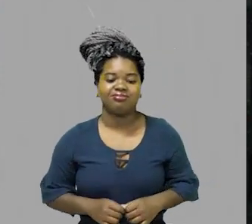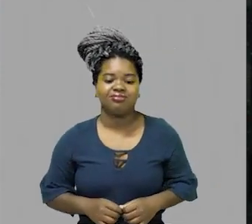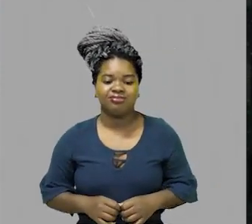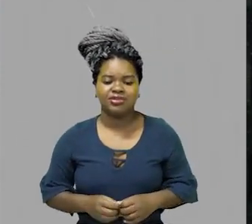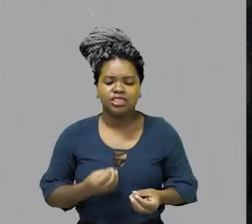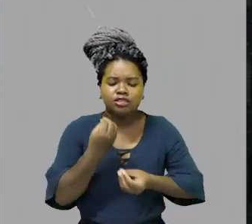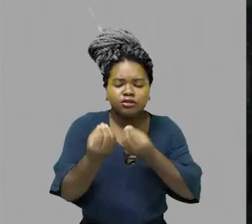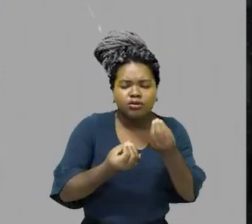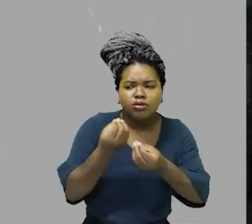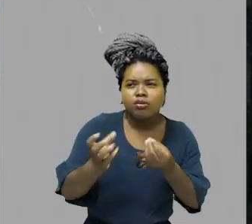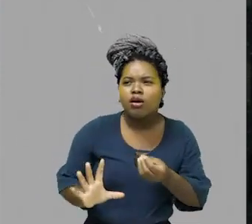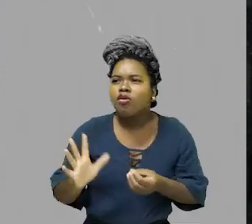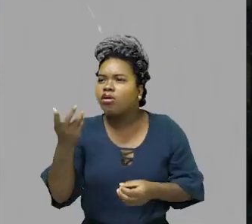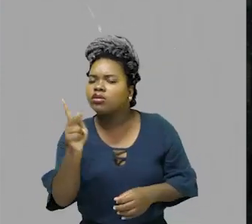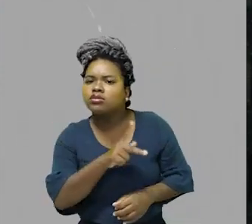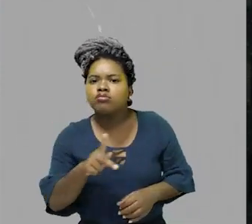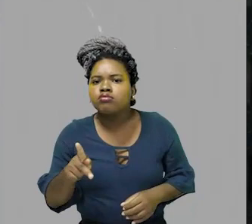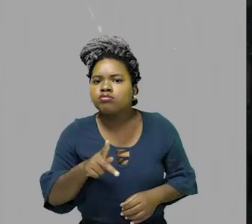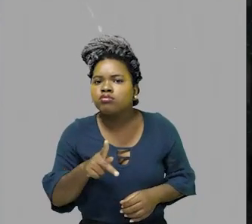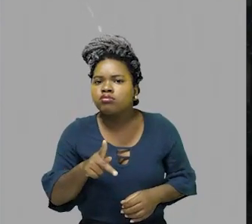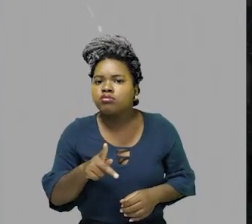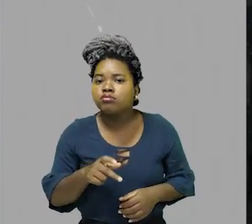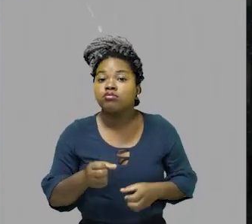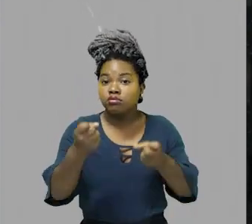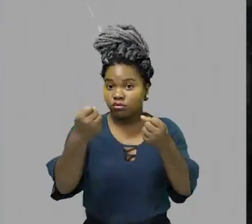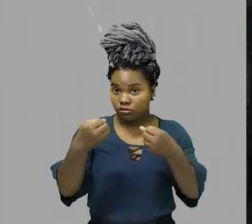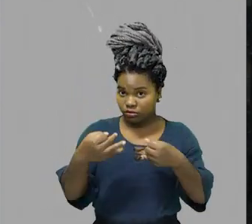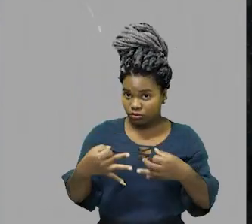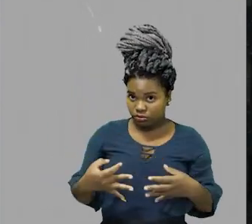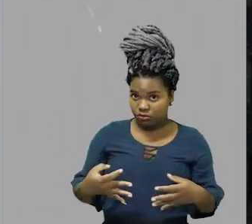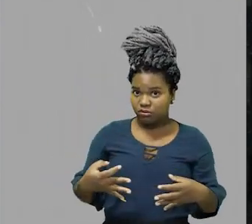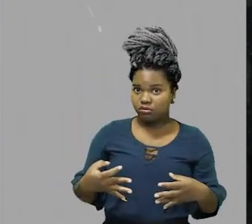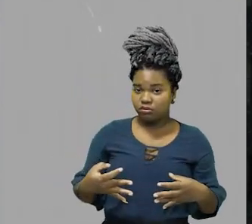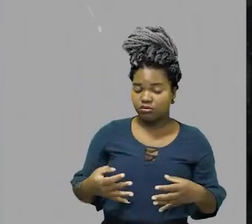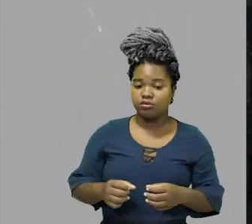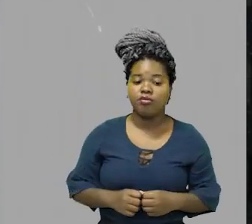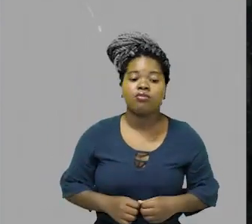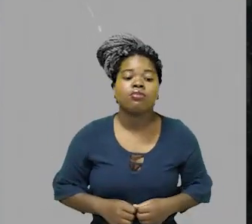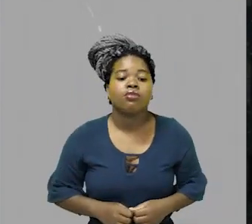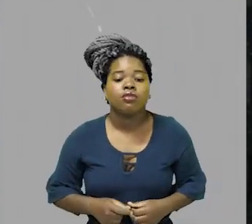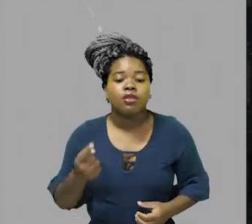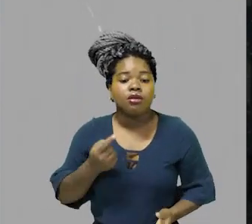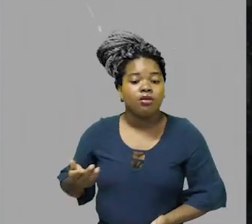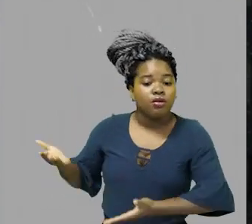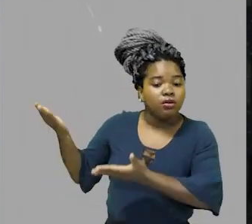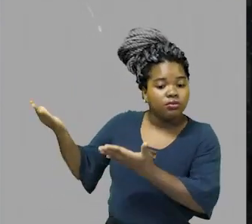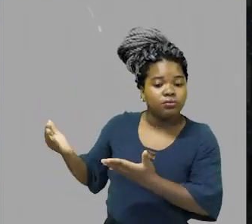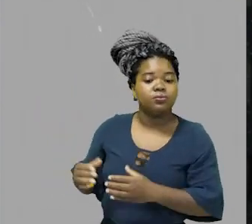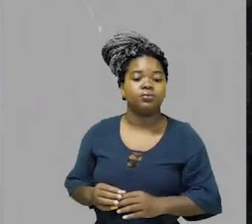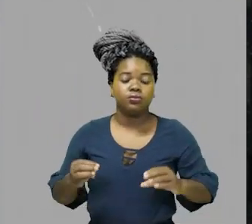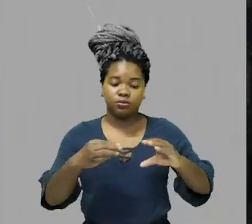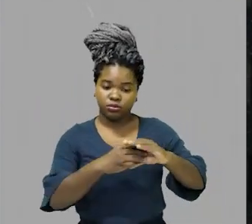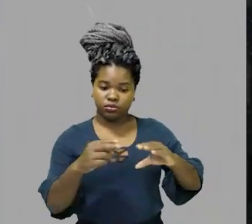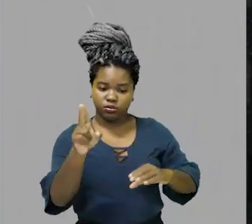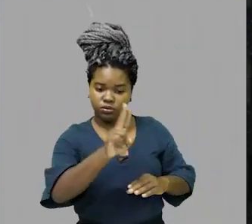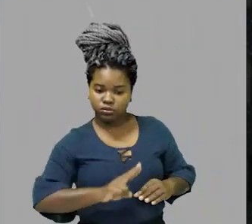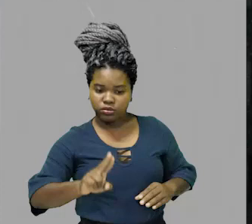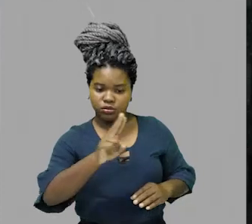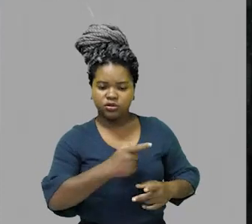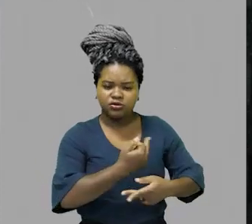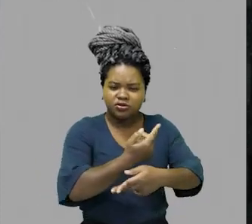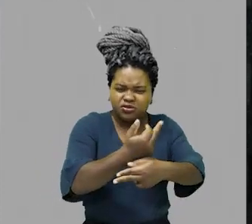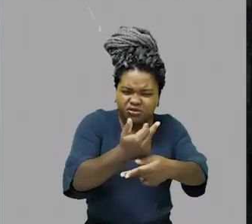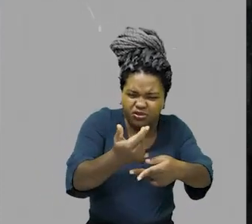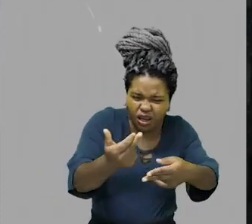é que isso vai acontecer, professor? É o seguinte. Então, ó, a célula ela vai utilizar várias